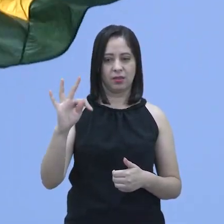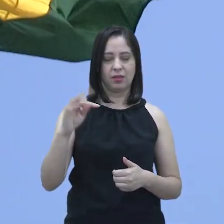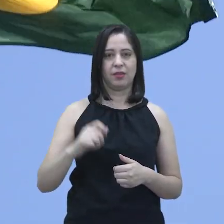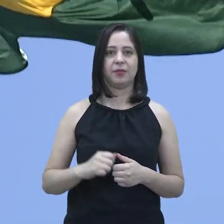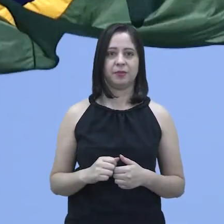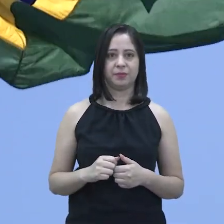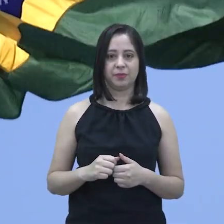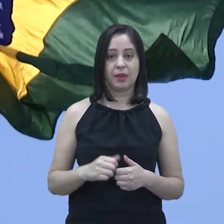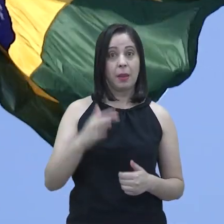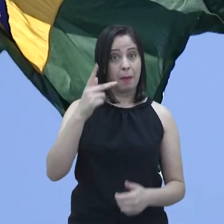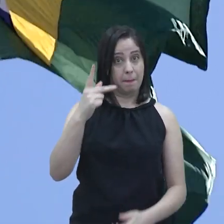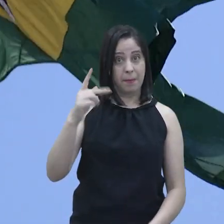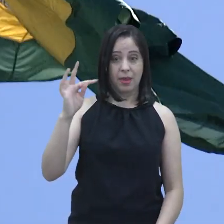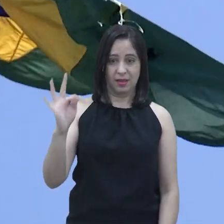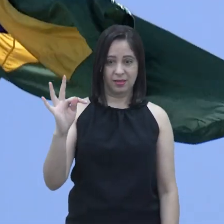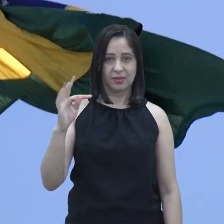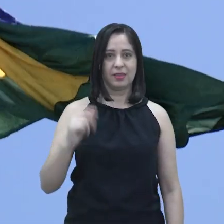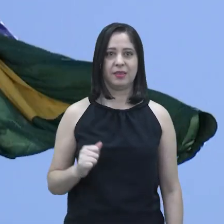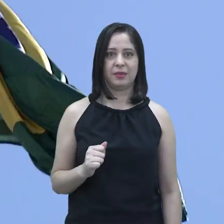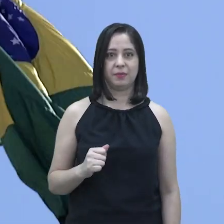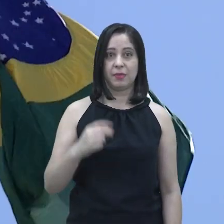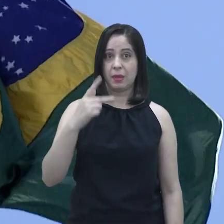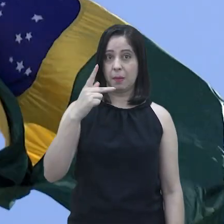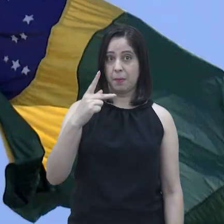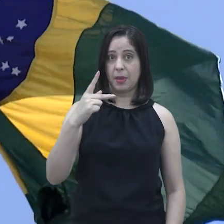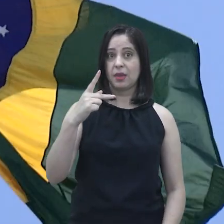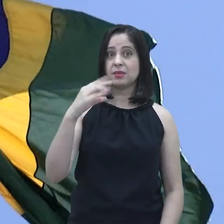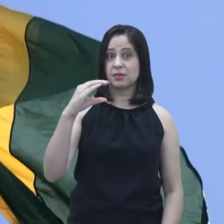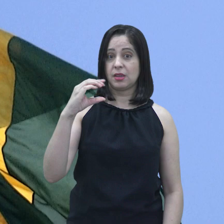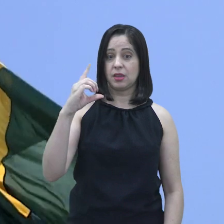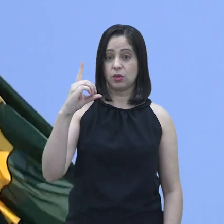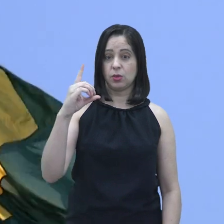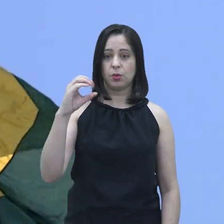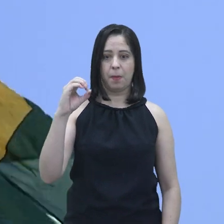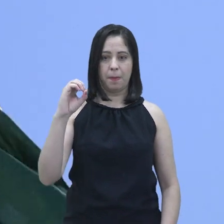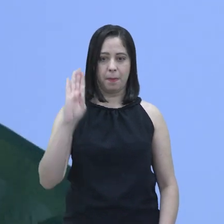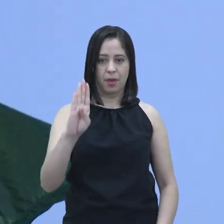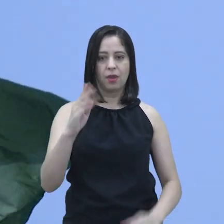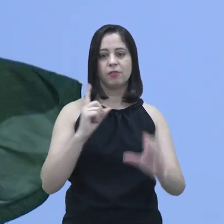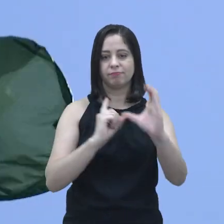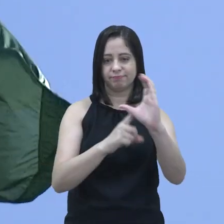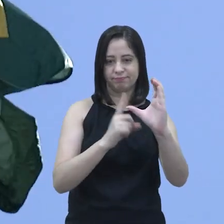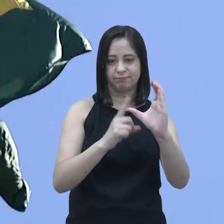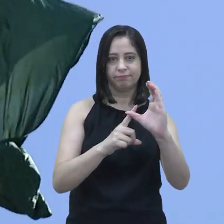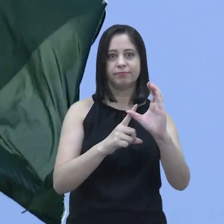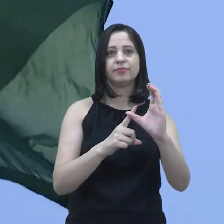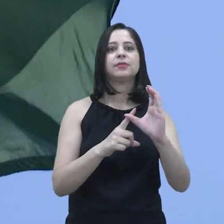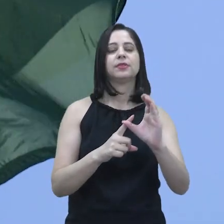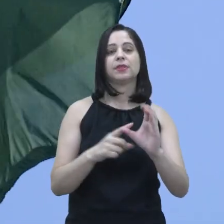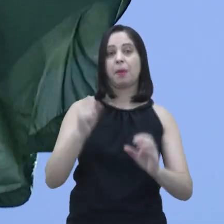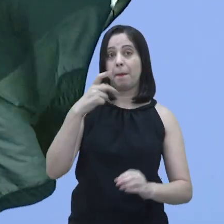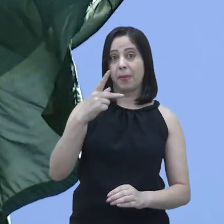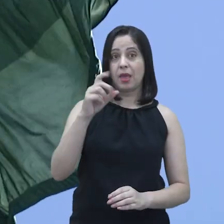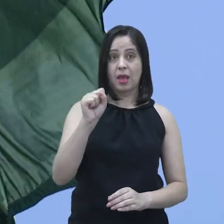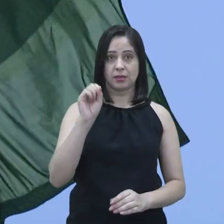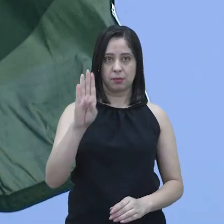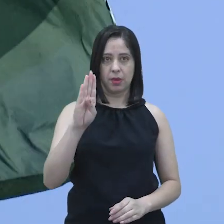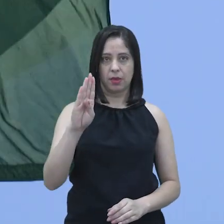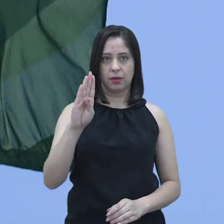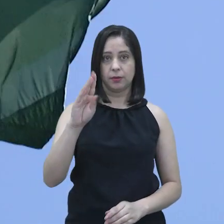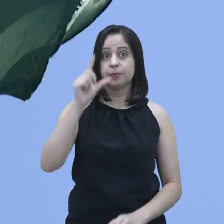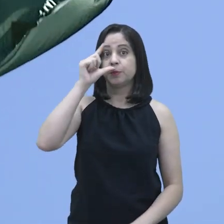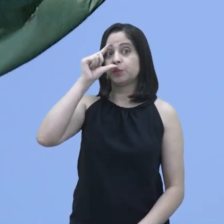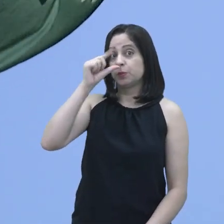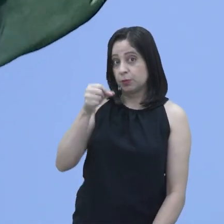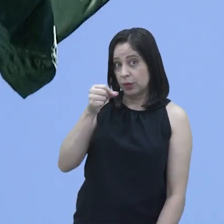Democrático Trabalhista, Partido dos Trabalhadores, Partido Comunista do Brasil, Partido Socialista Brasileiro, Partido